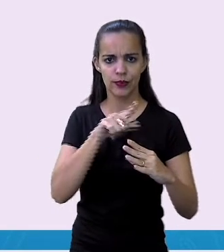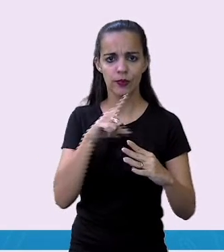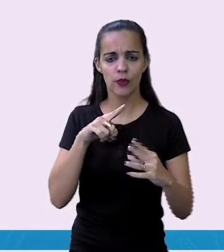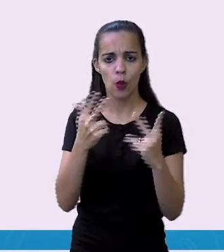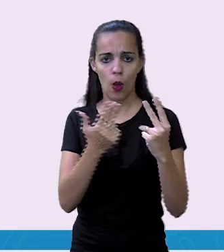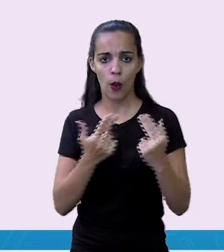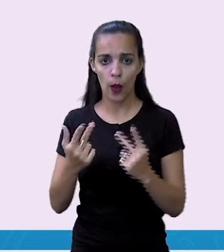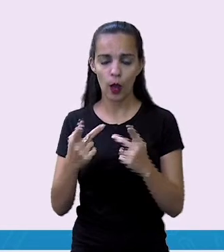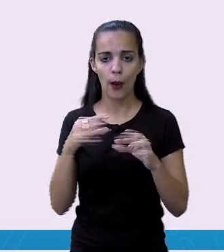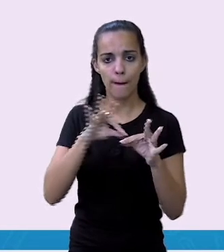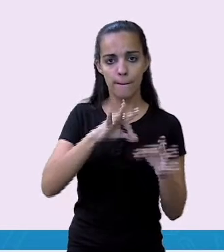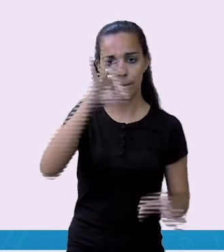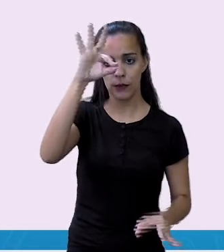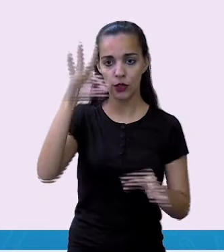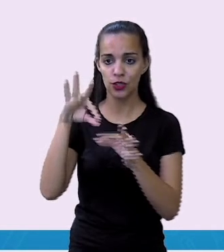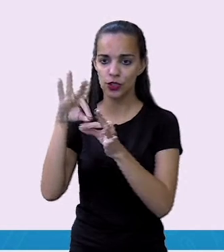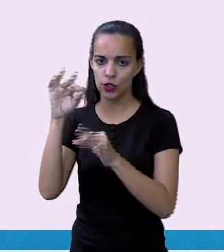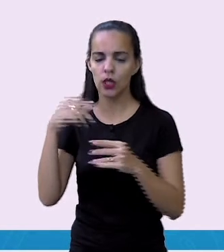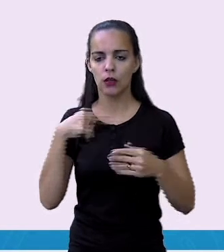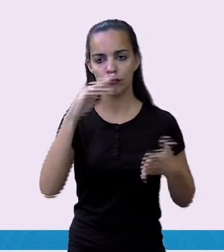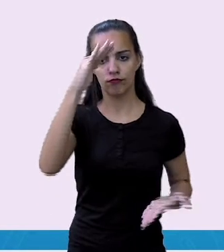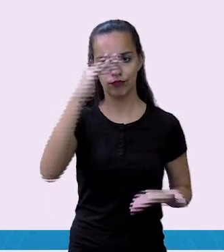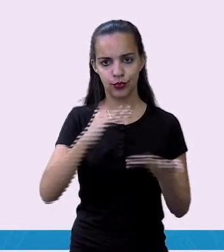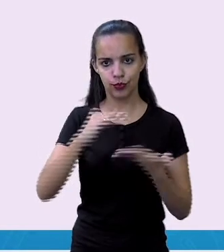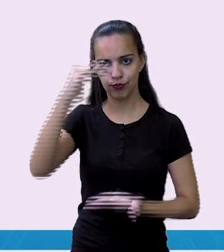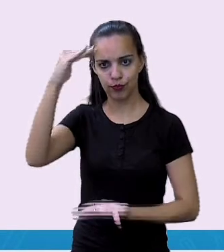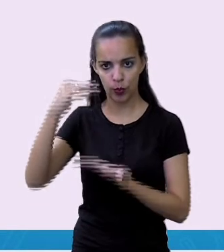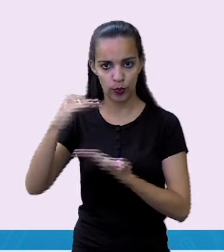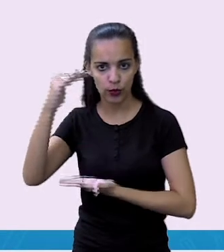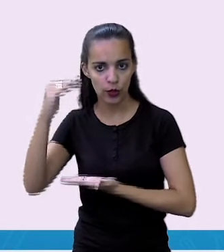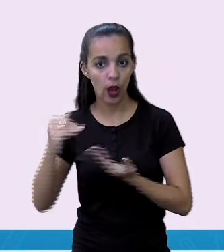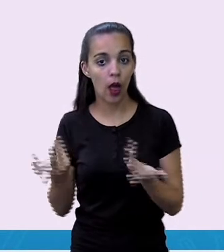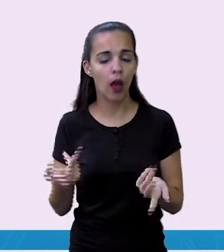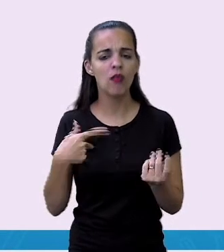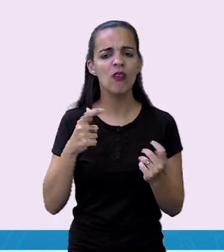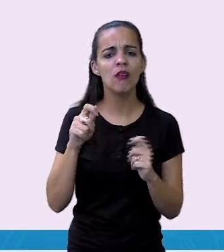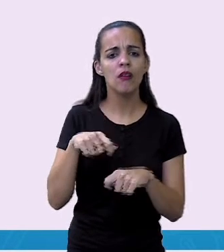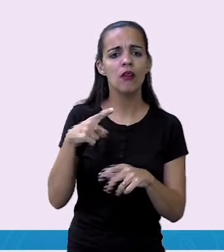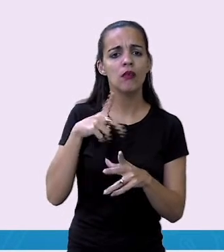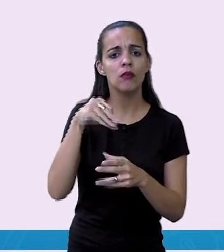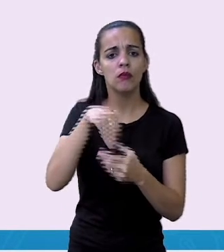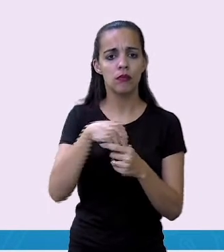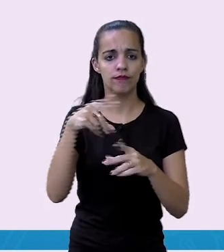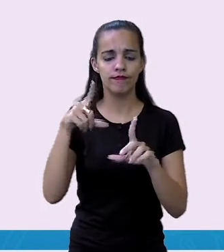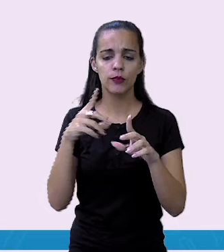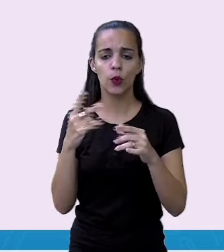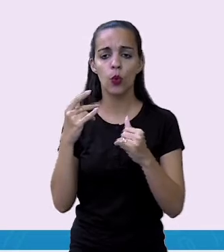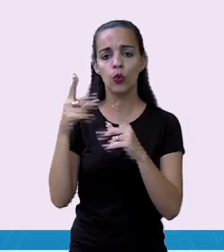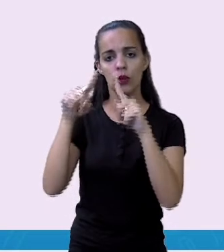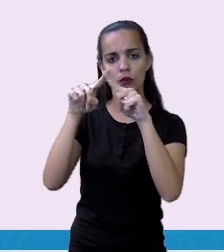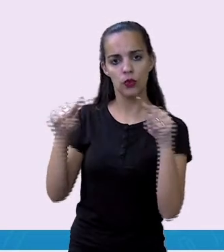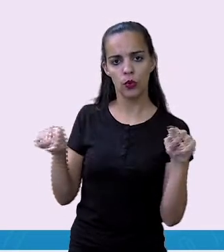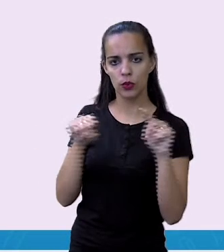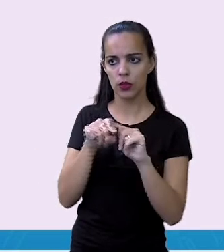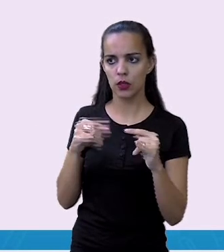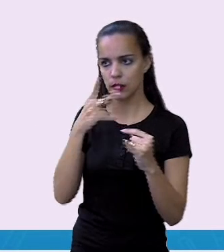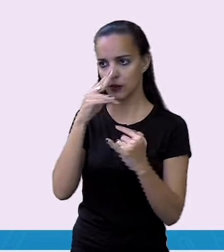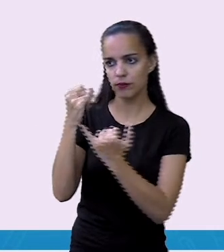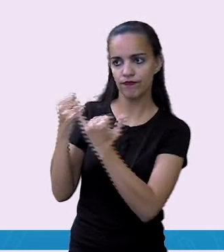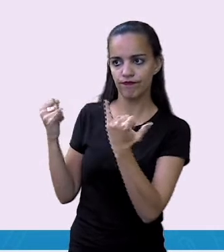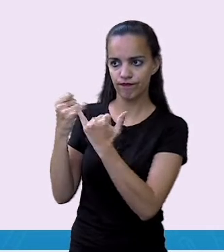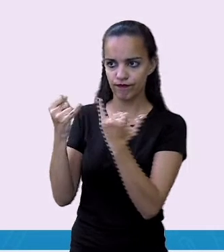proporcionais. O lado AB está para a linha B', assim como o